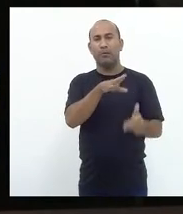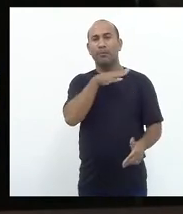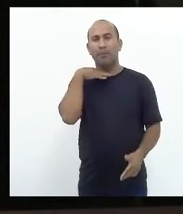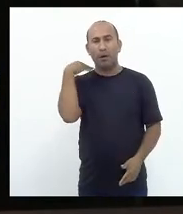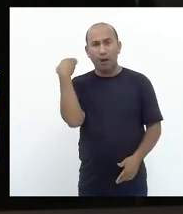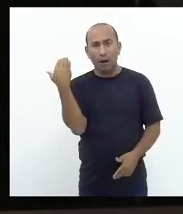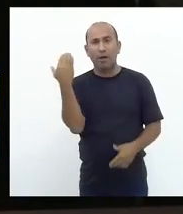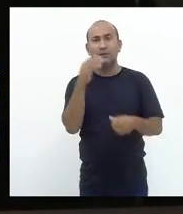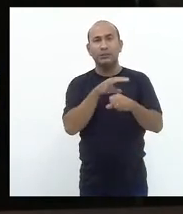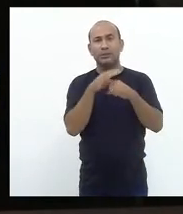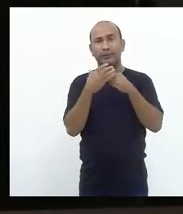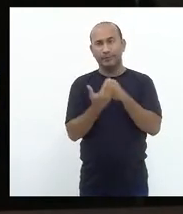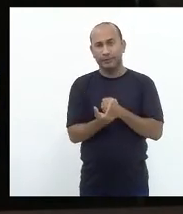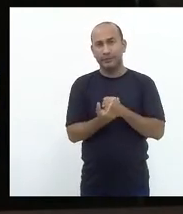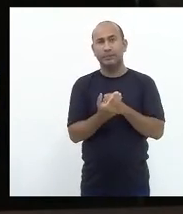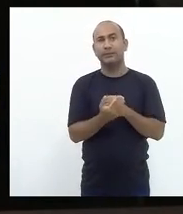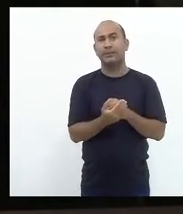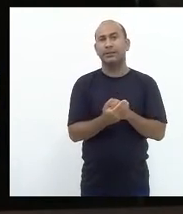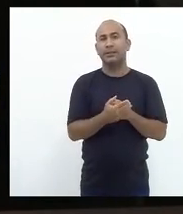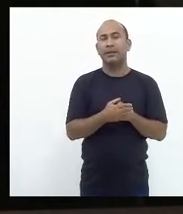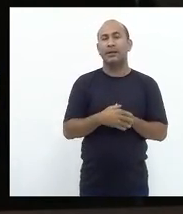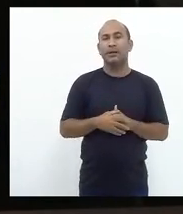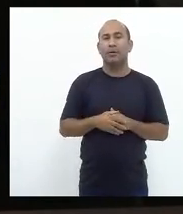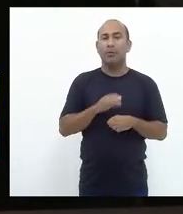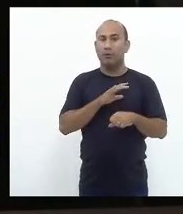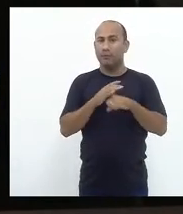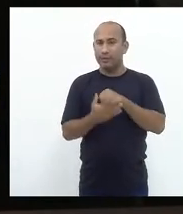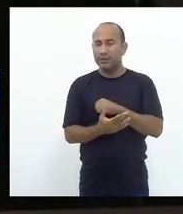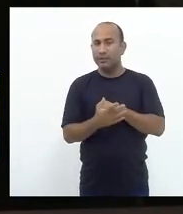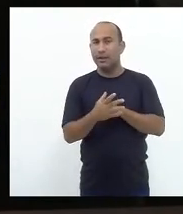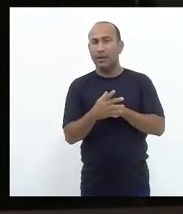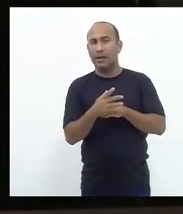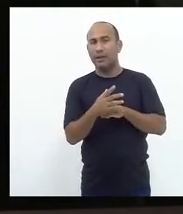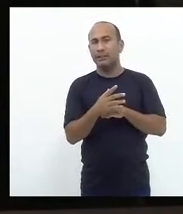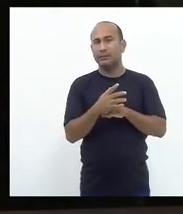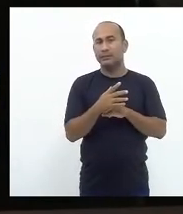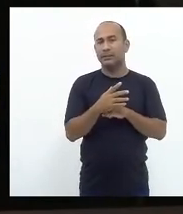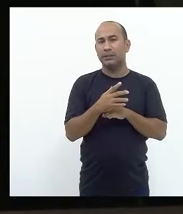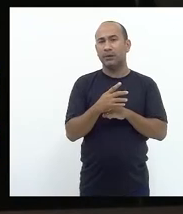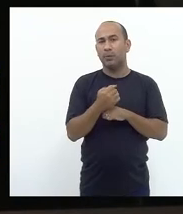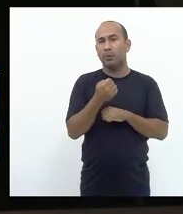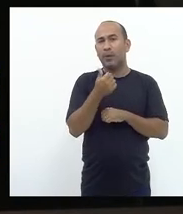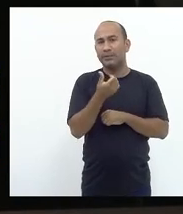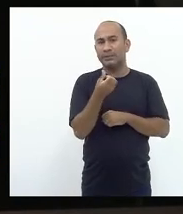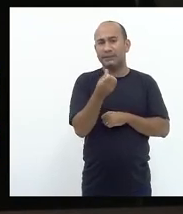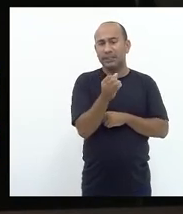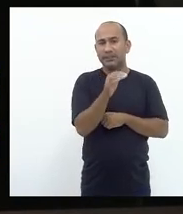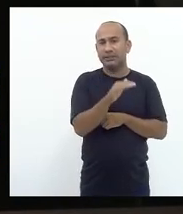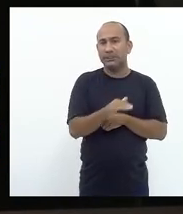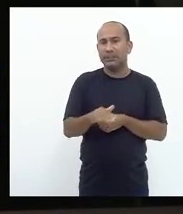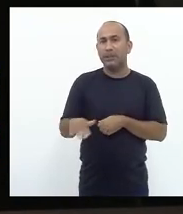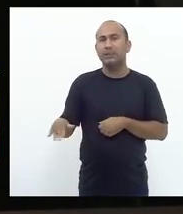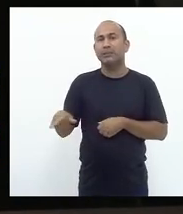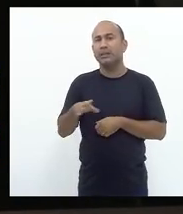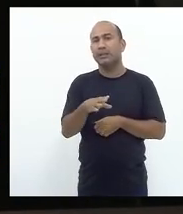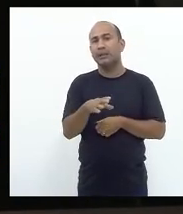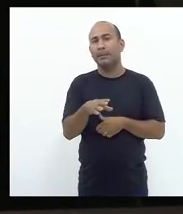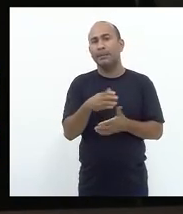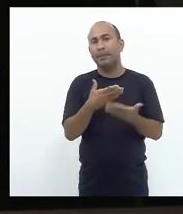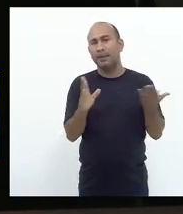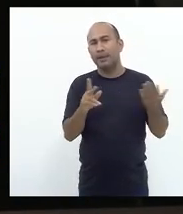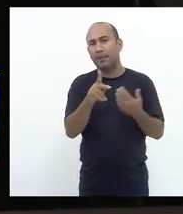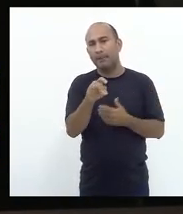O Covid deixou quase 800 crianças de 6 anos órfãos no estado do Rio de Janeiro, segundo o levantamento de